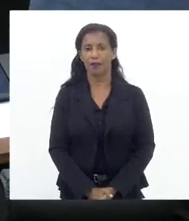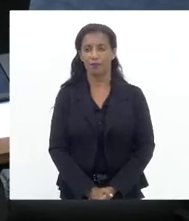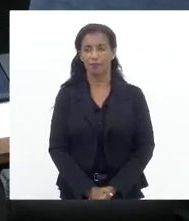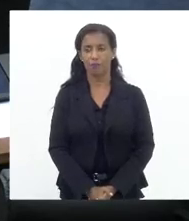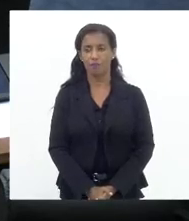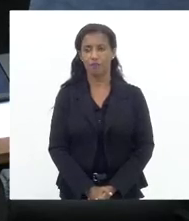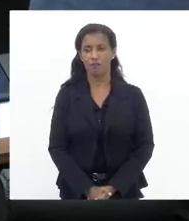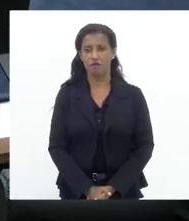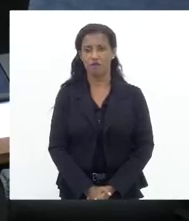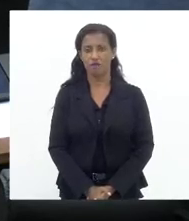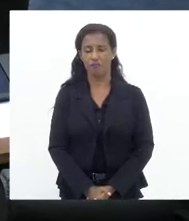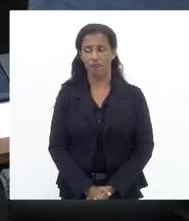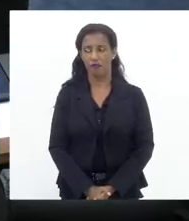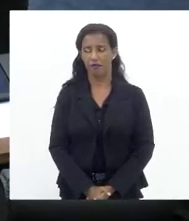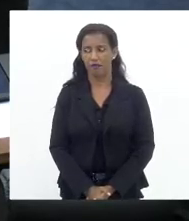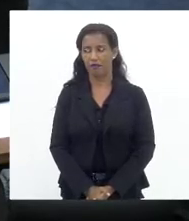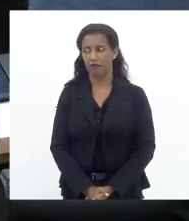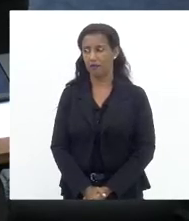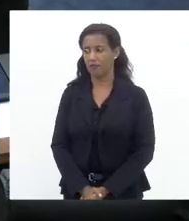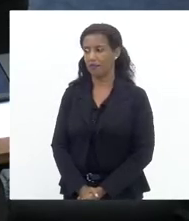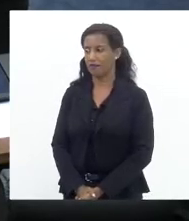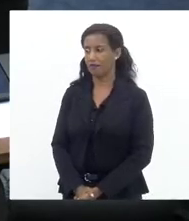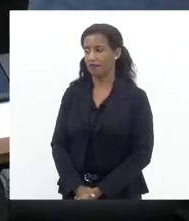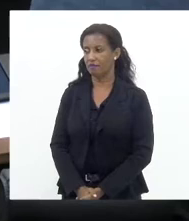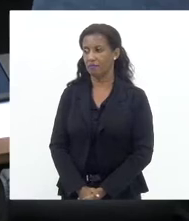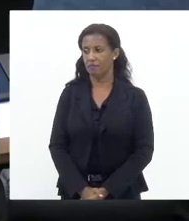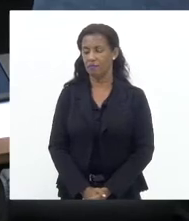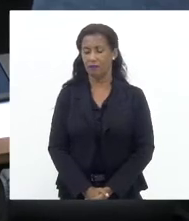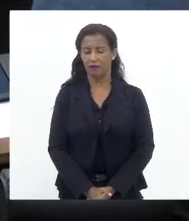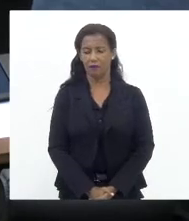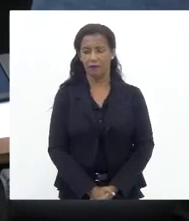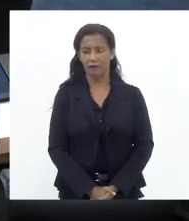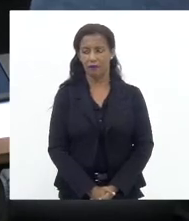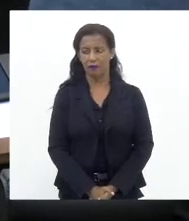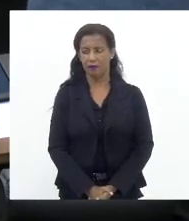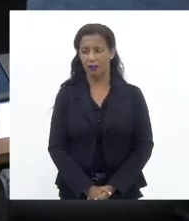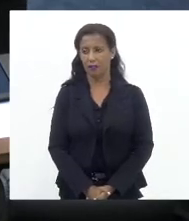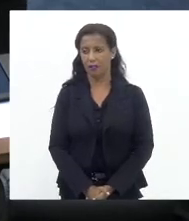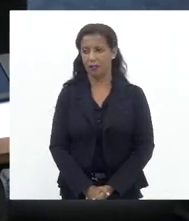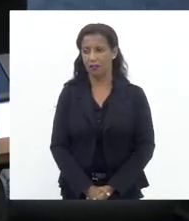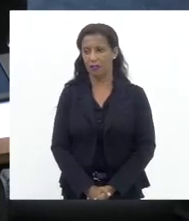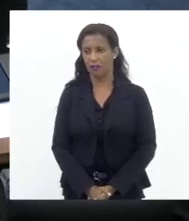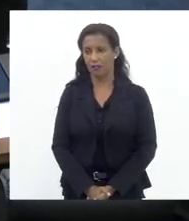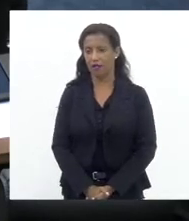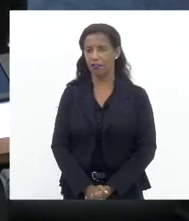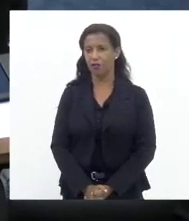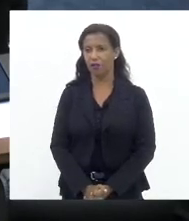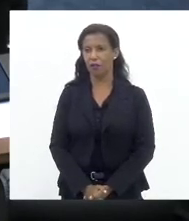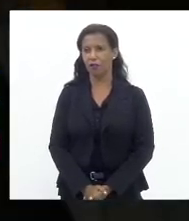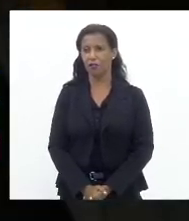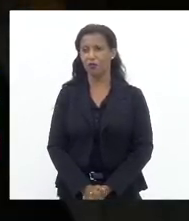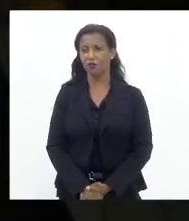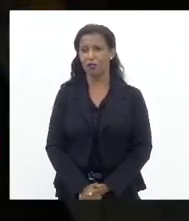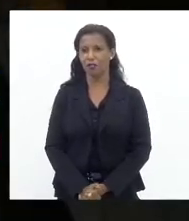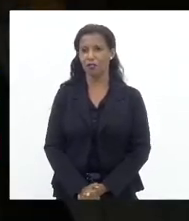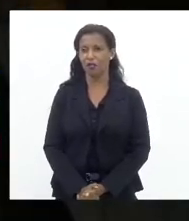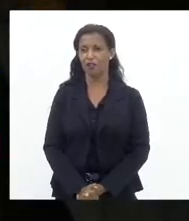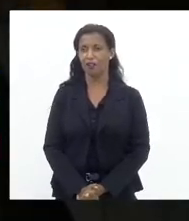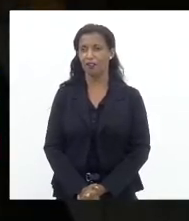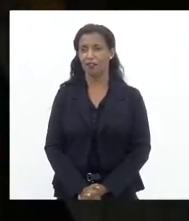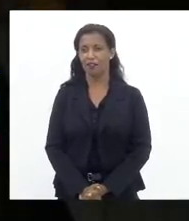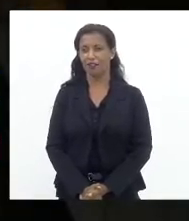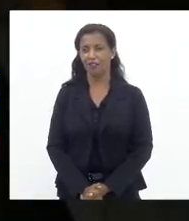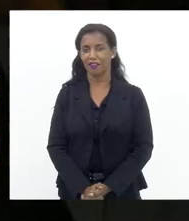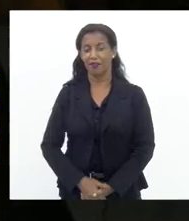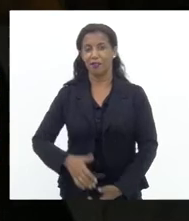a foto do meu PC casa de Goiânia jodan o primeiro